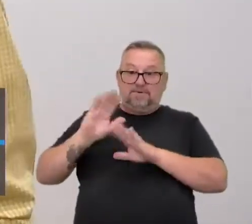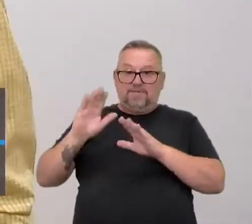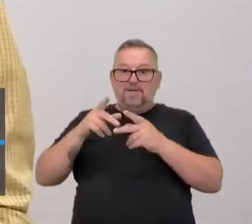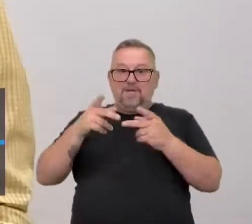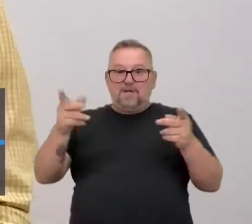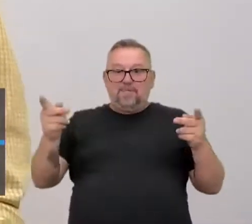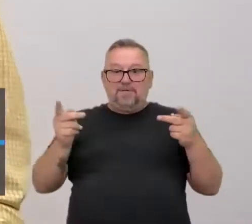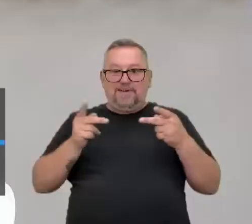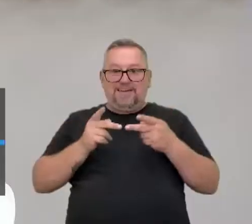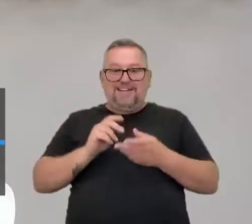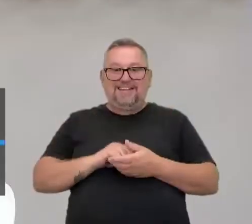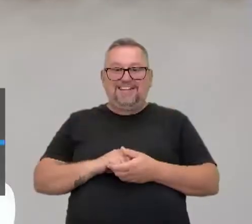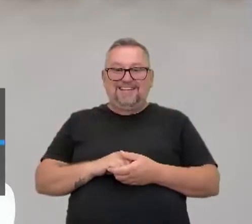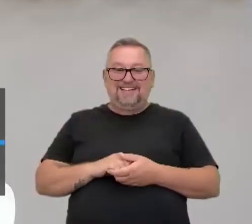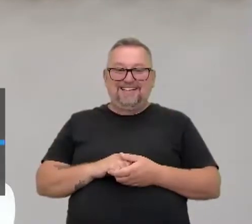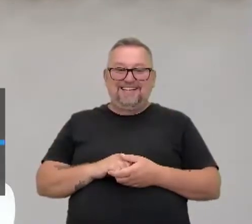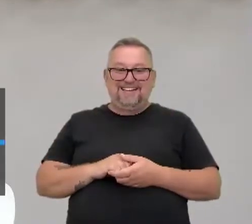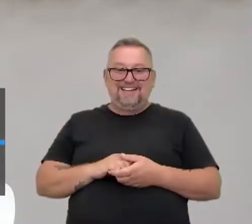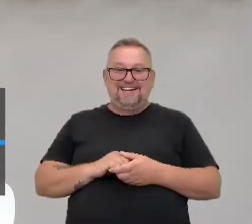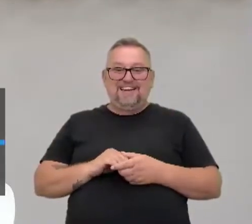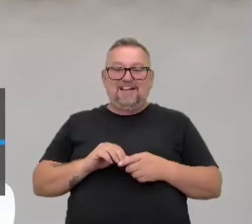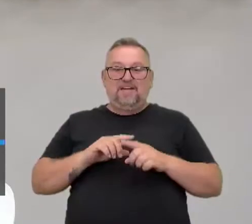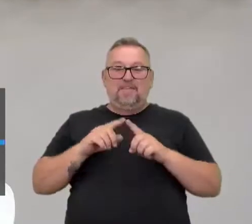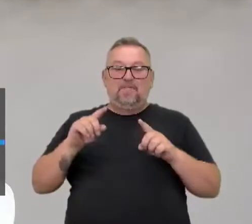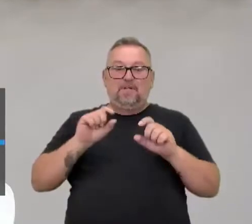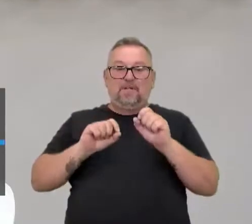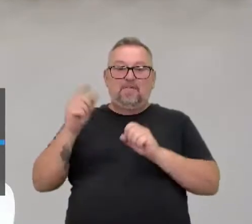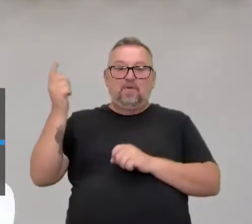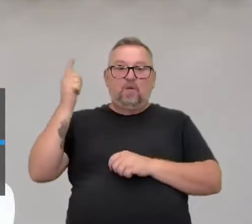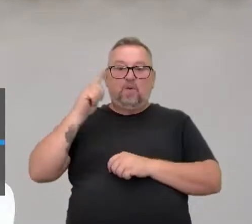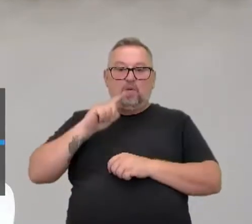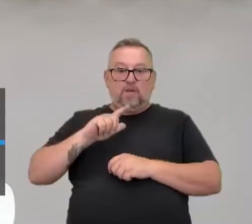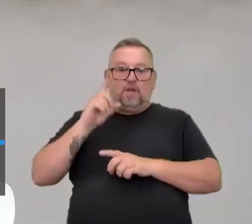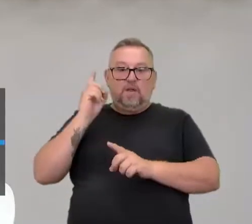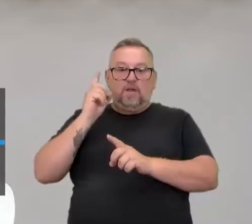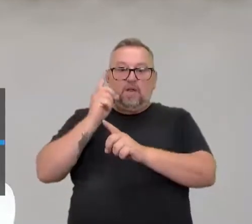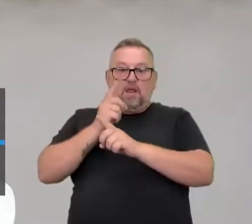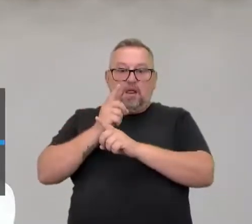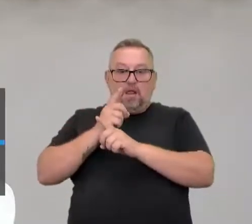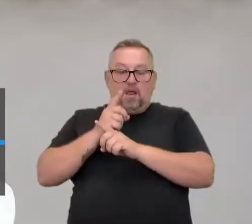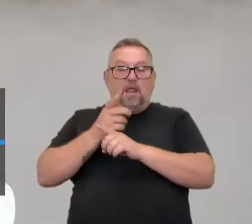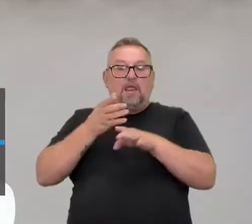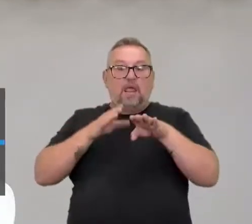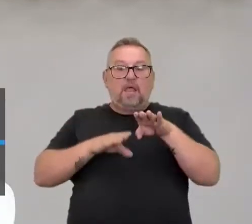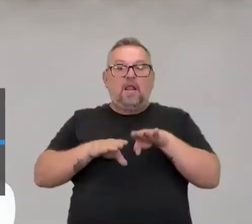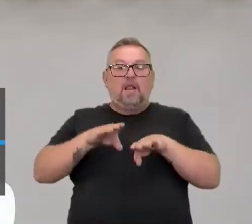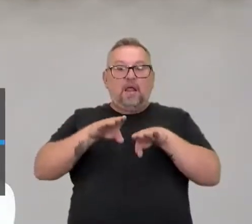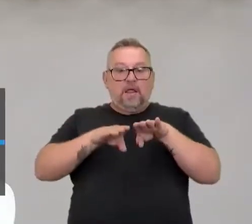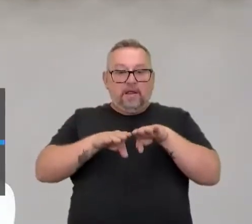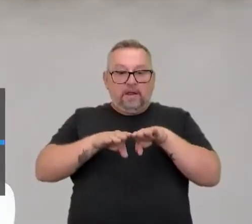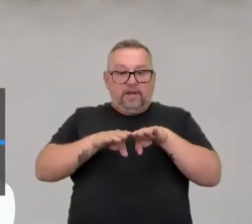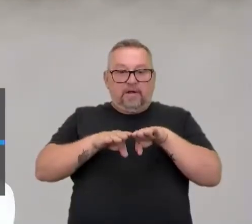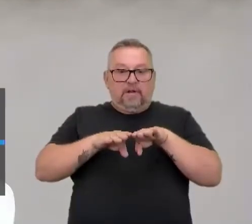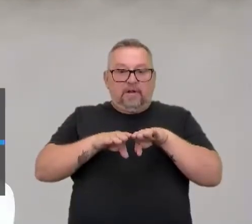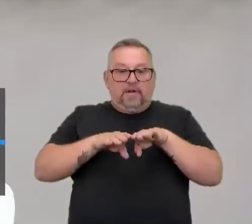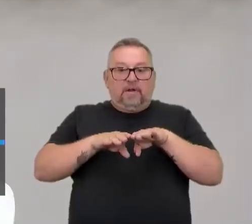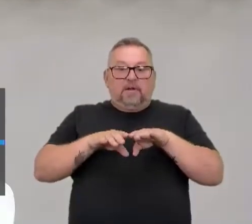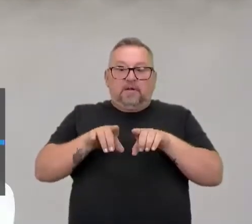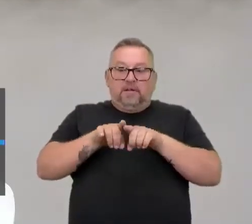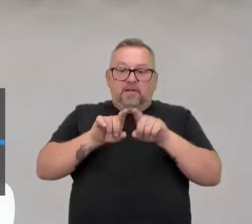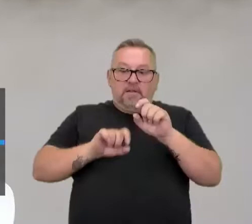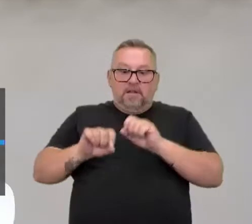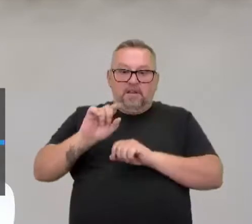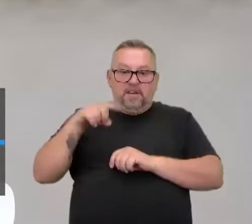né? pelo amor de Deus. Exato, né? Mas é justamente a gente conseguir encontrar esse equilíbrio, né? E